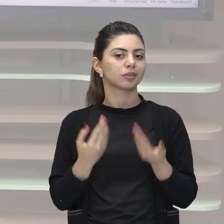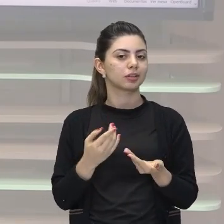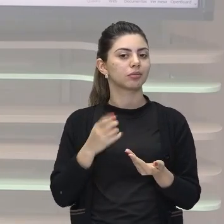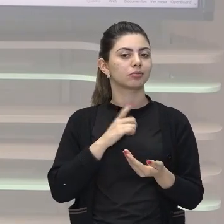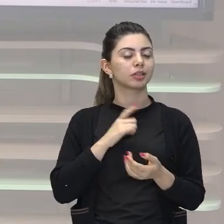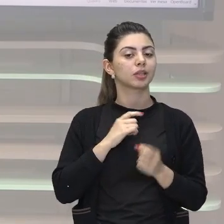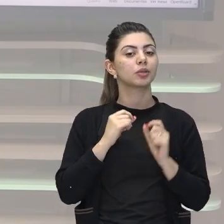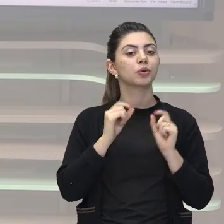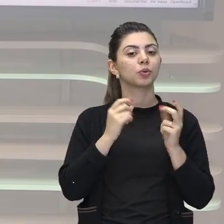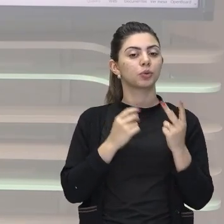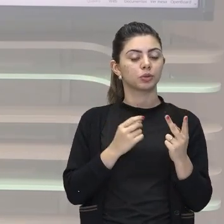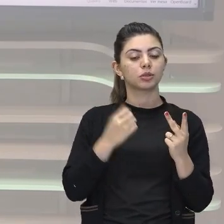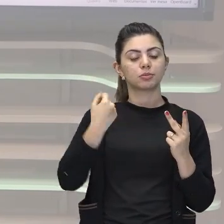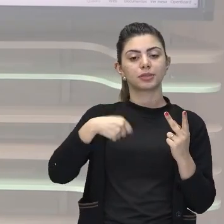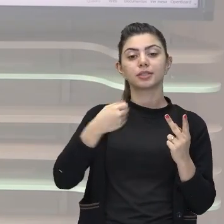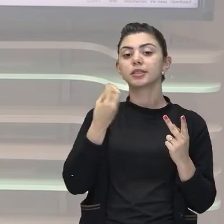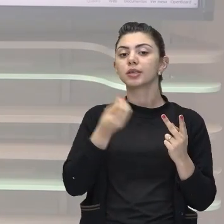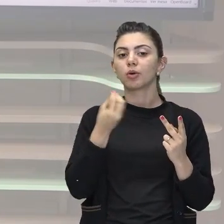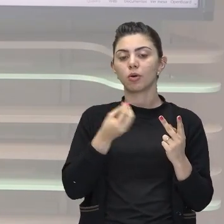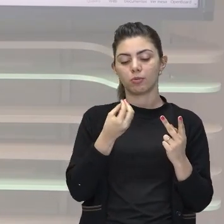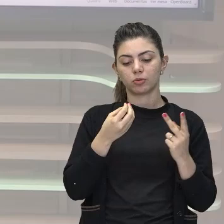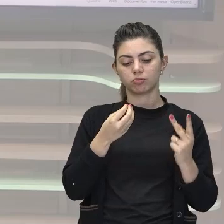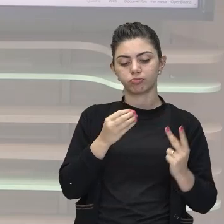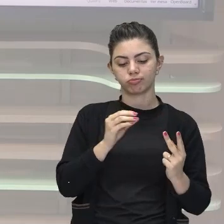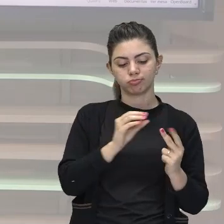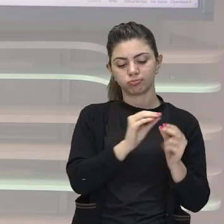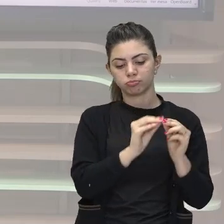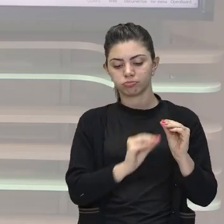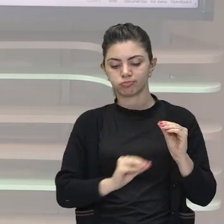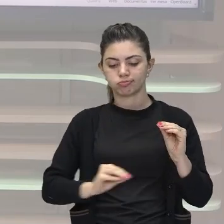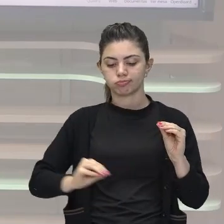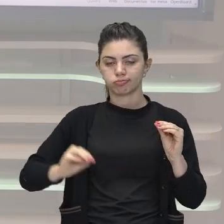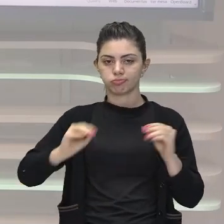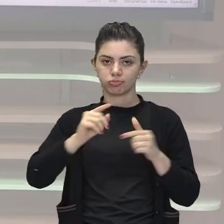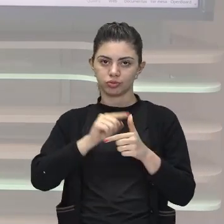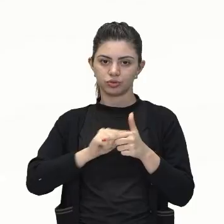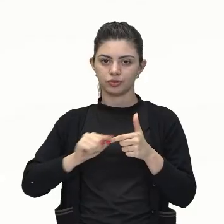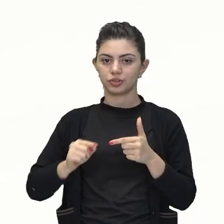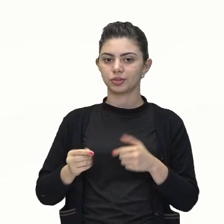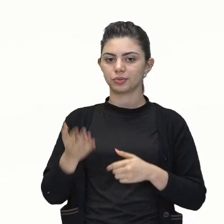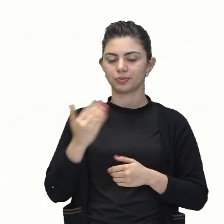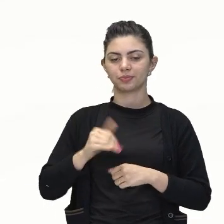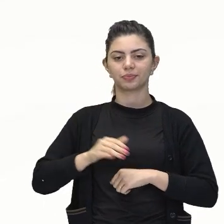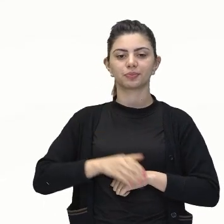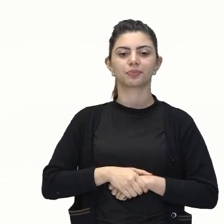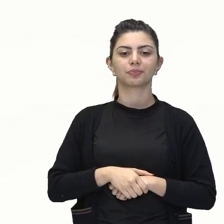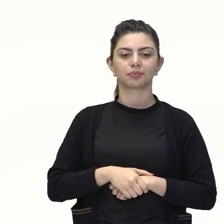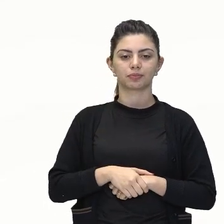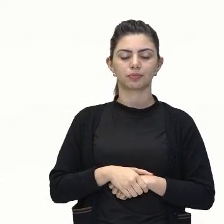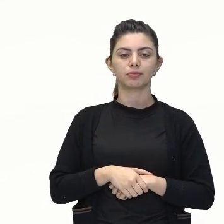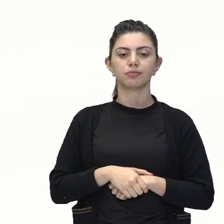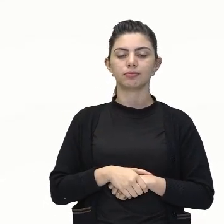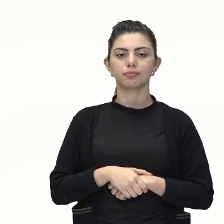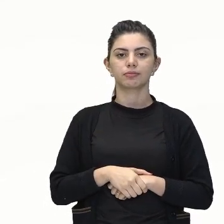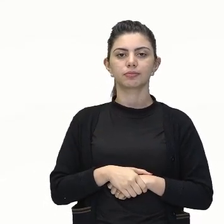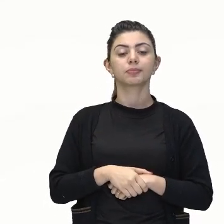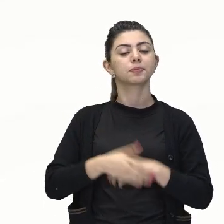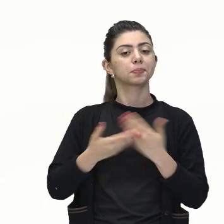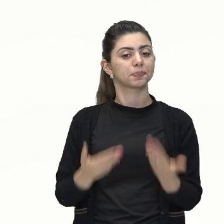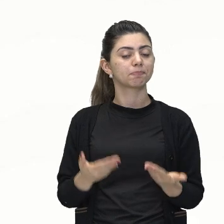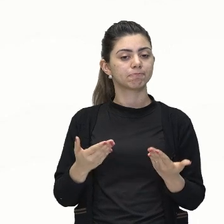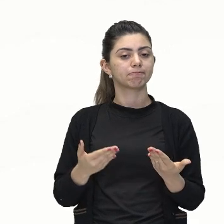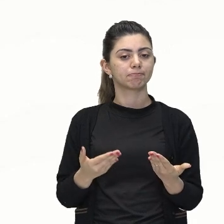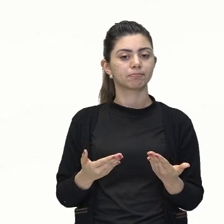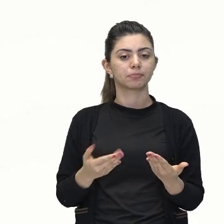2 deverá passar para o outro lado, dividindo. Então, é isso que a gente vai fazer agora. Vem comigo. Então, olha só.